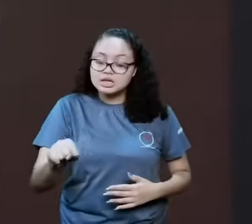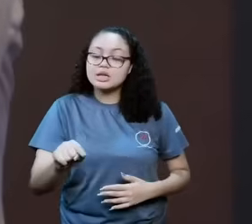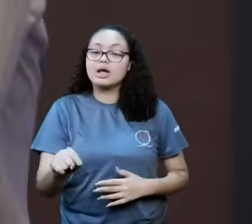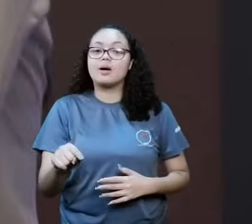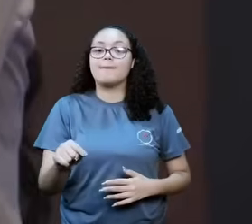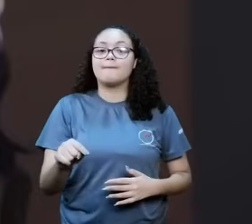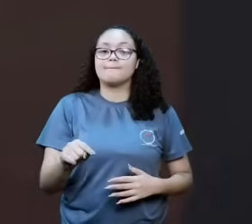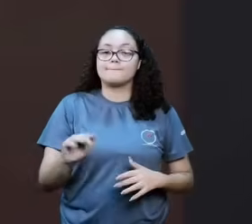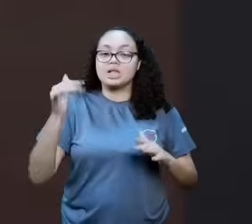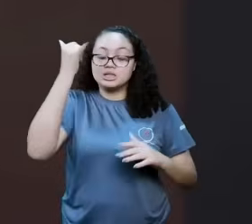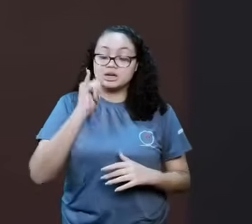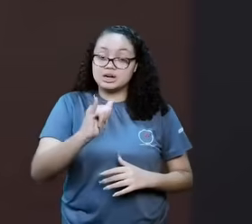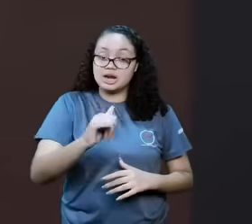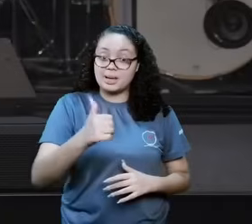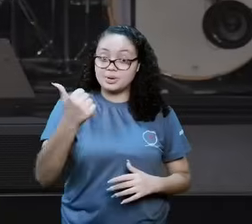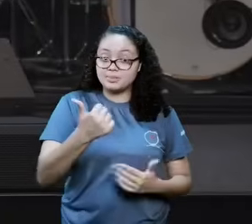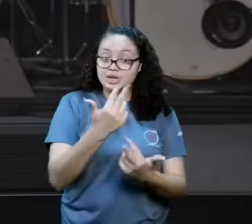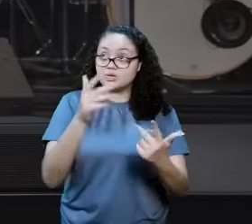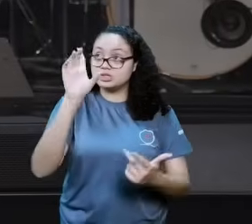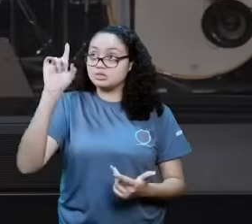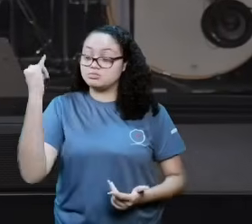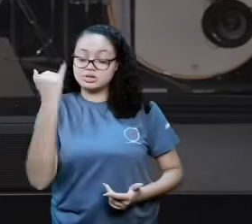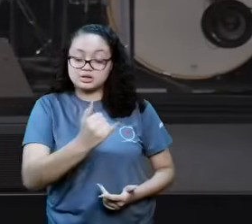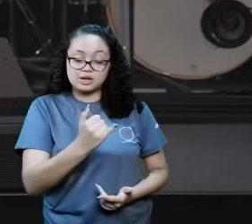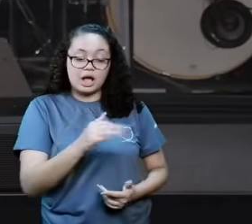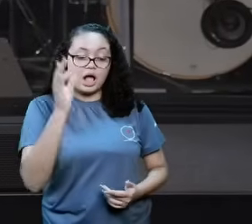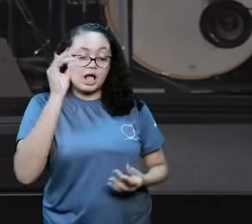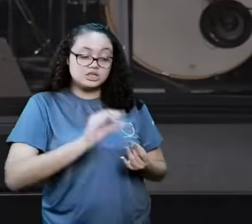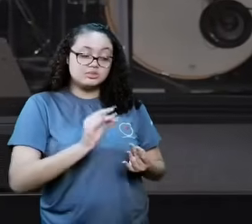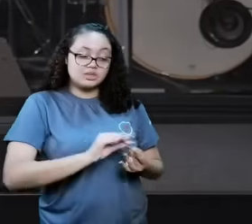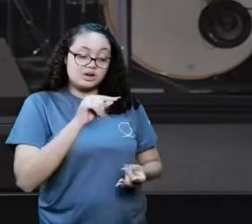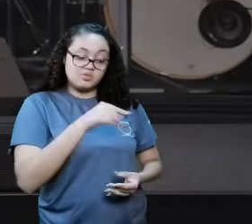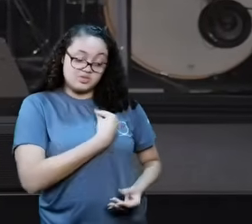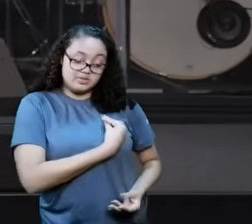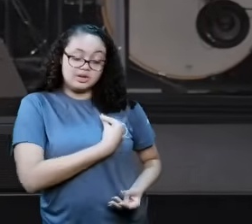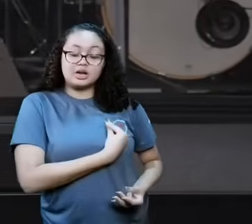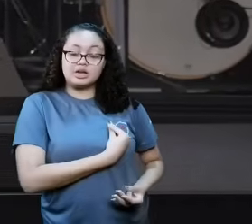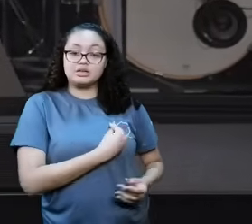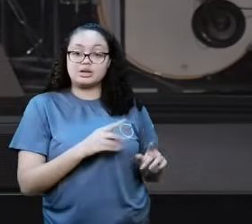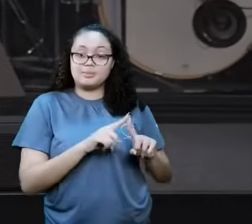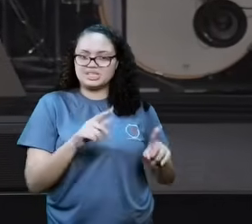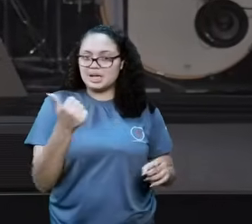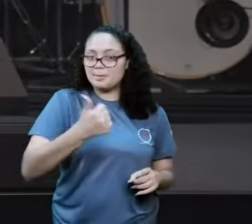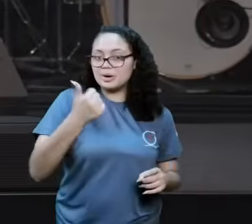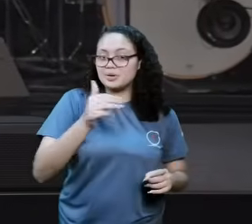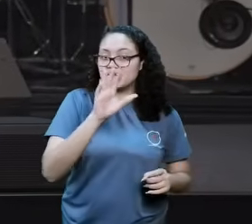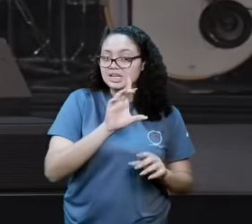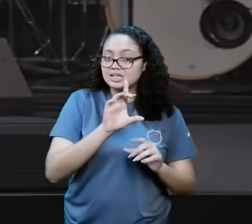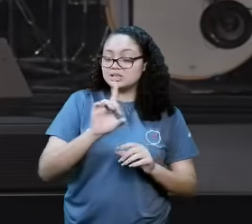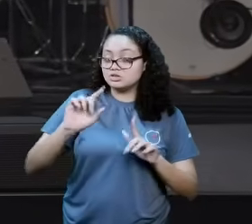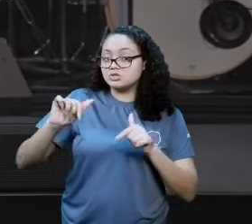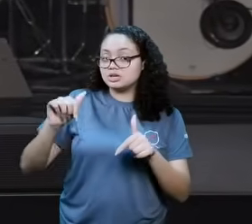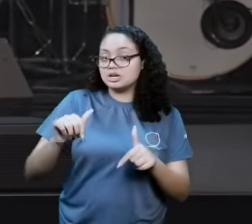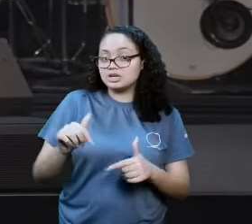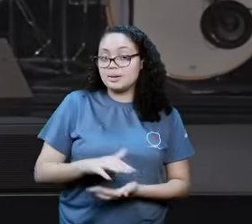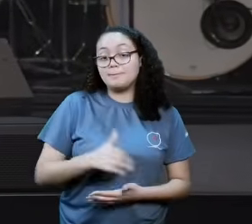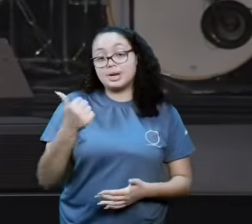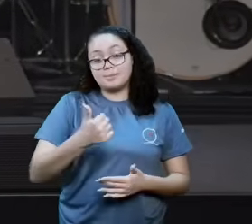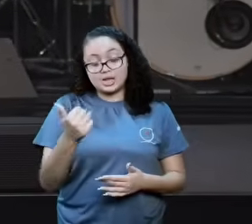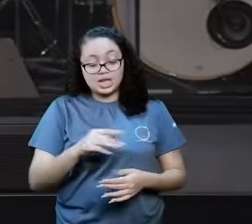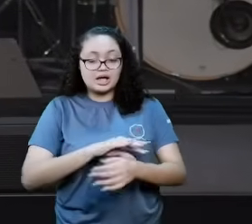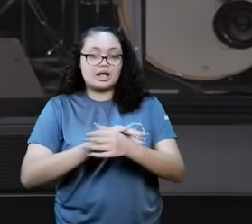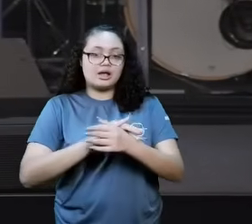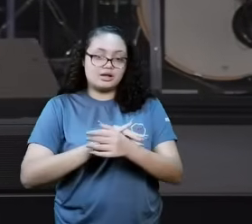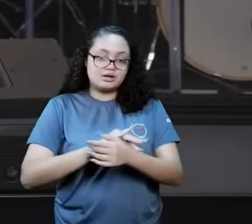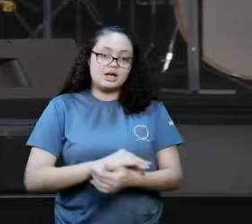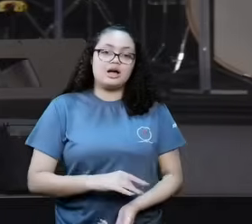declara, a primeira coisa que Deus diz para ele é o seguinte, eu vou botar o espírito e vivereis. Mas é a primeira coisa que Deus bota? Não, primeiro Deus bota a carne. Depois